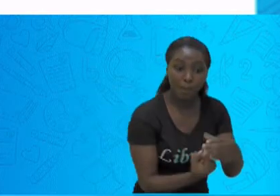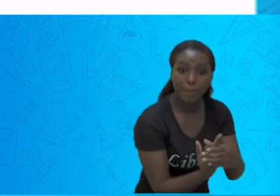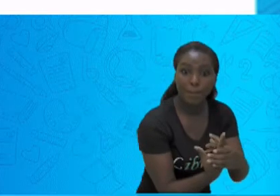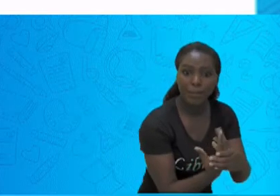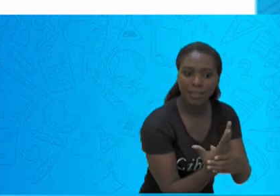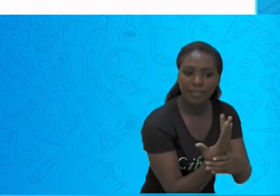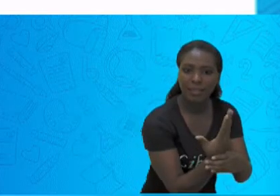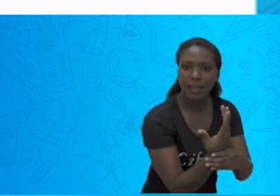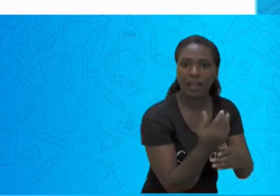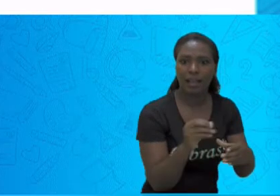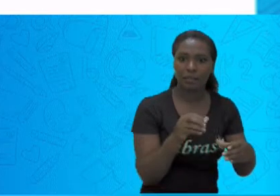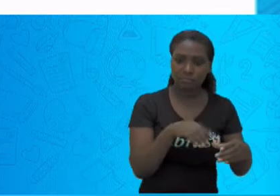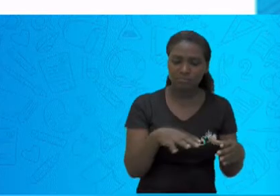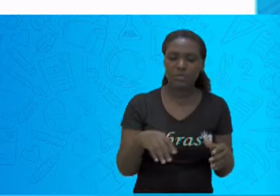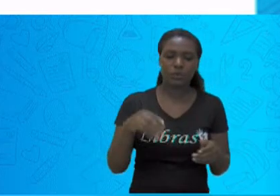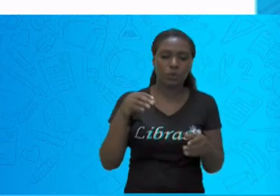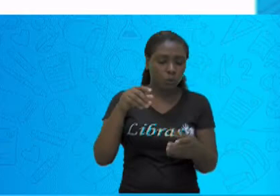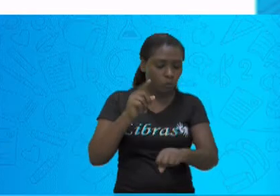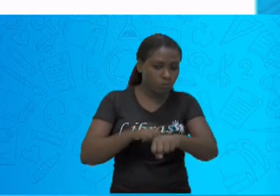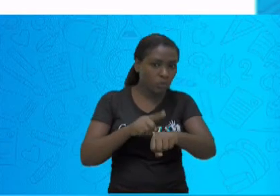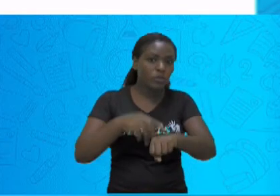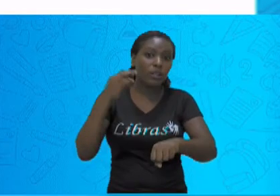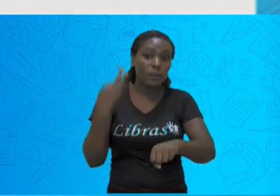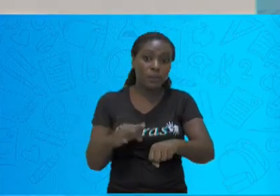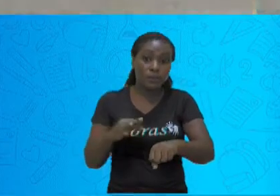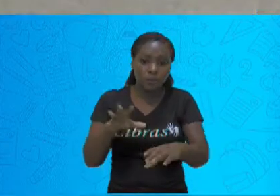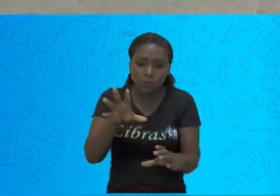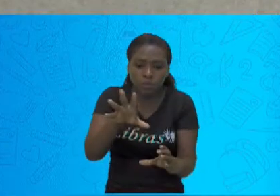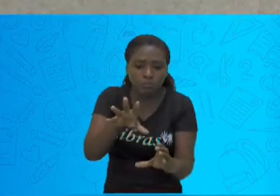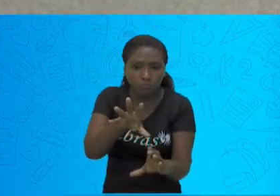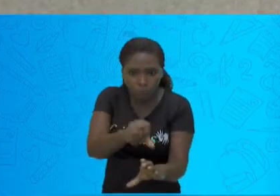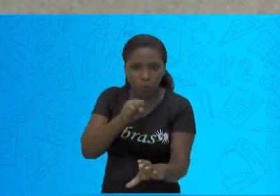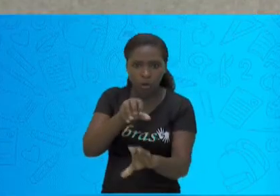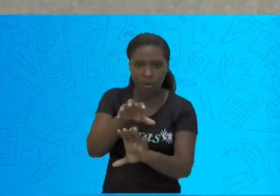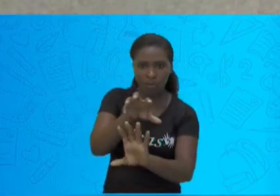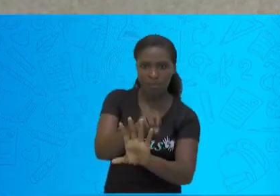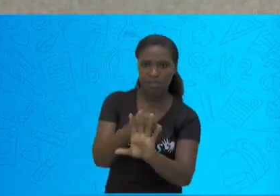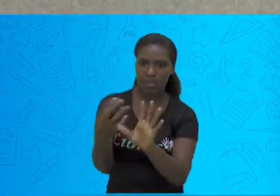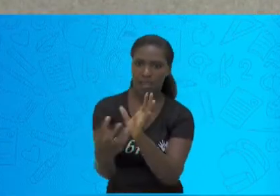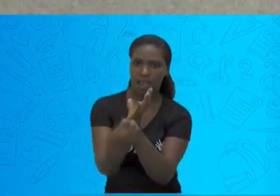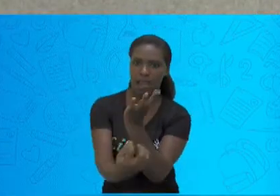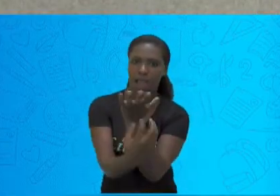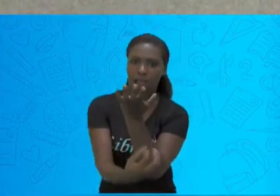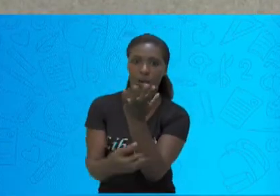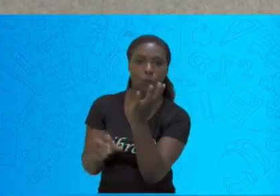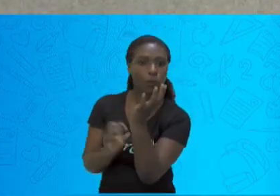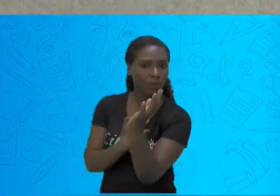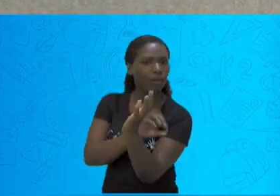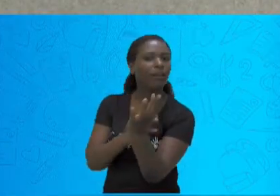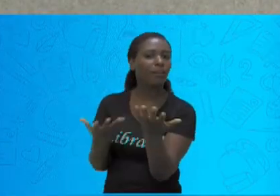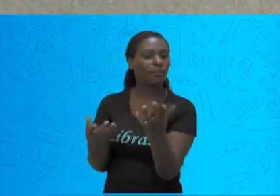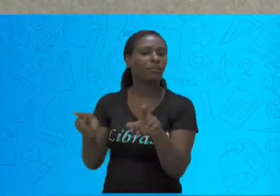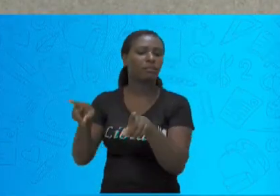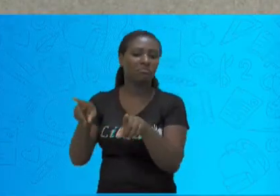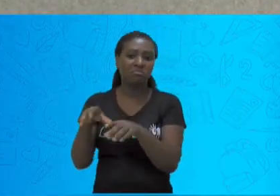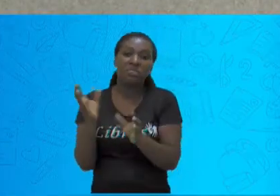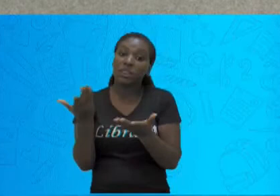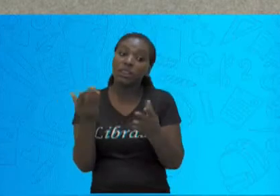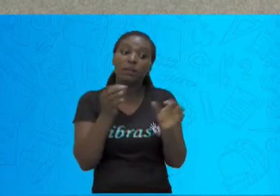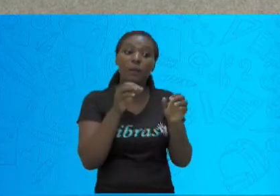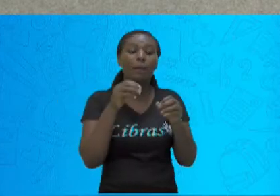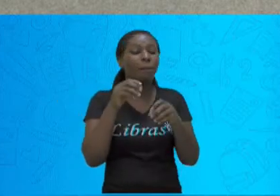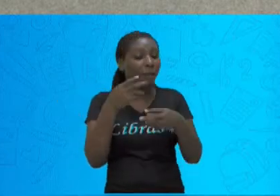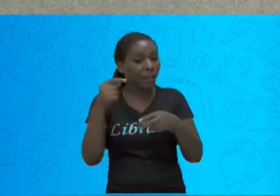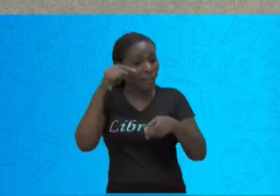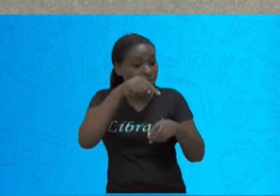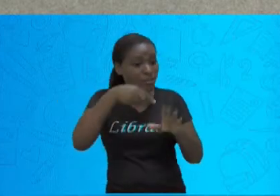vida social das pessoas. E também os maias, eles jogavam bola. E esse jogo